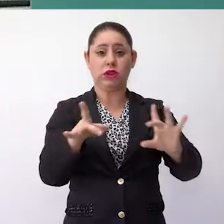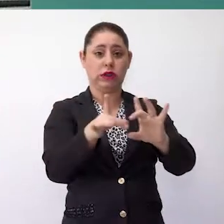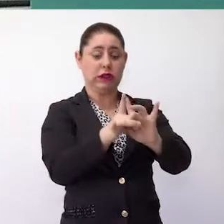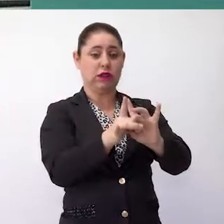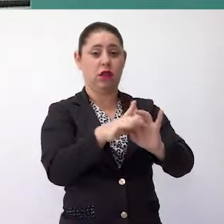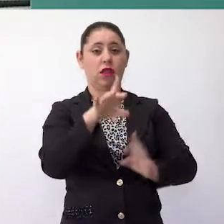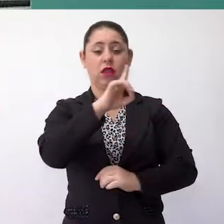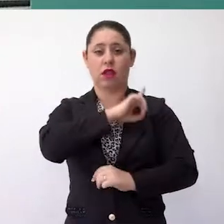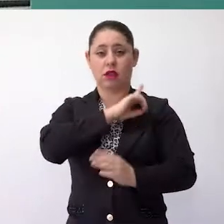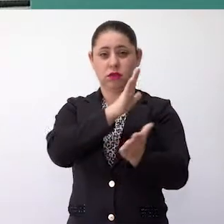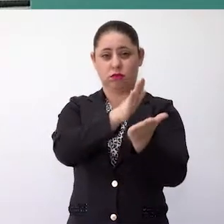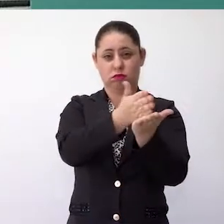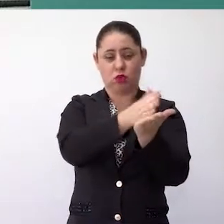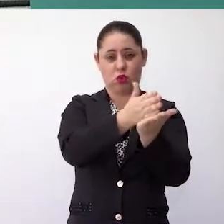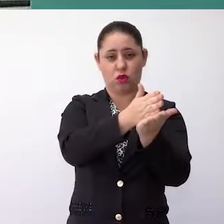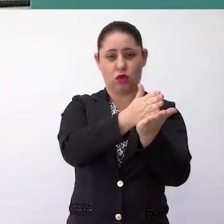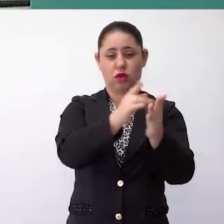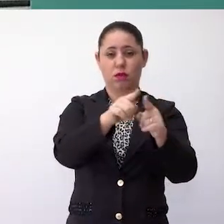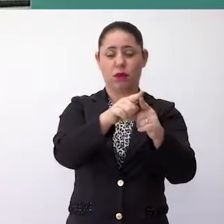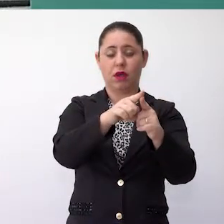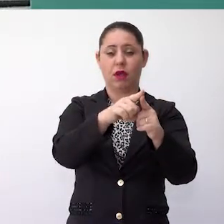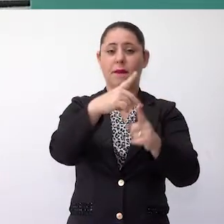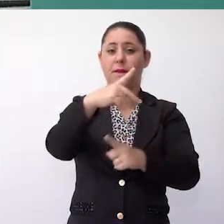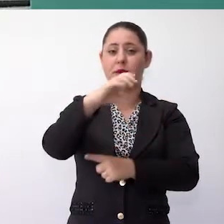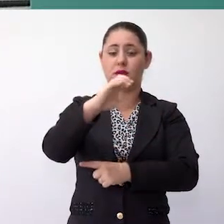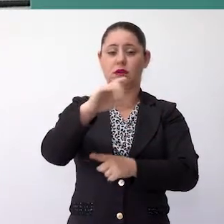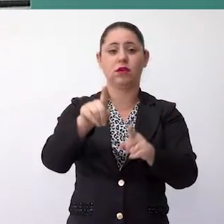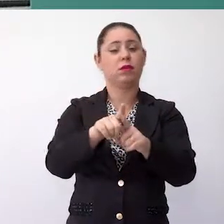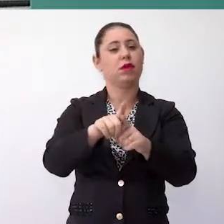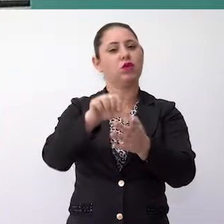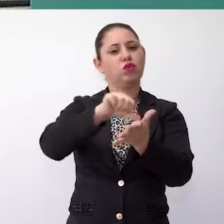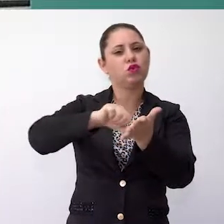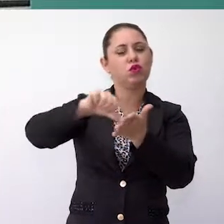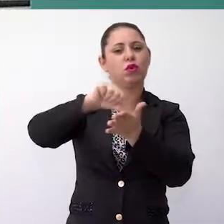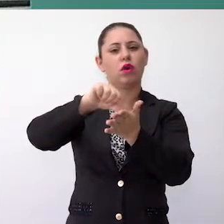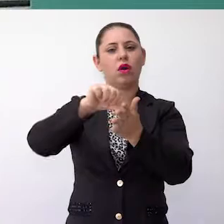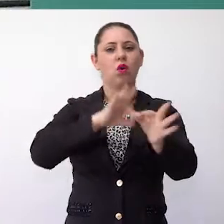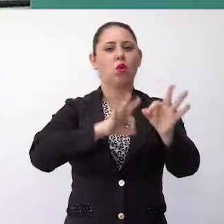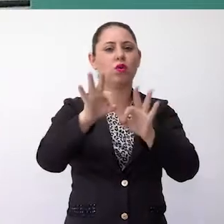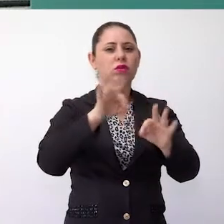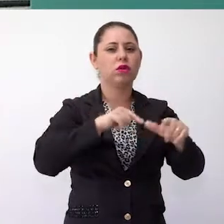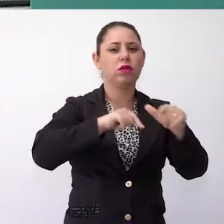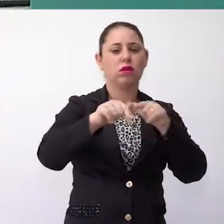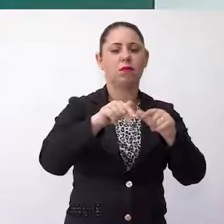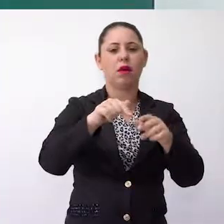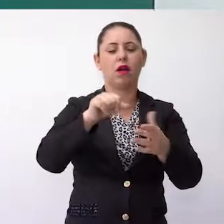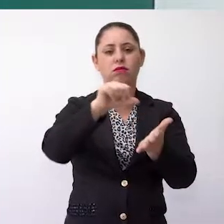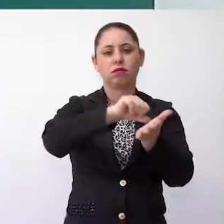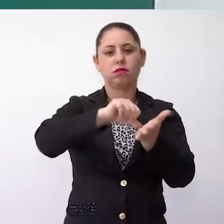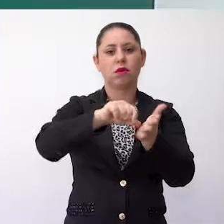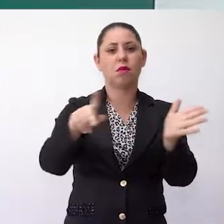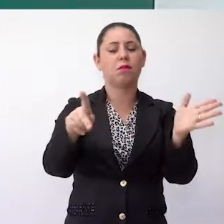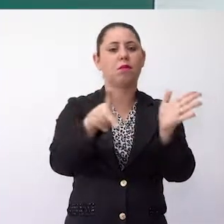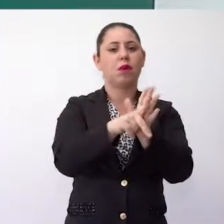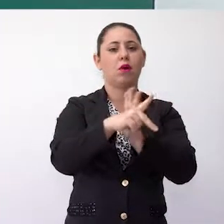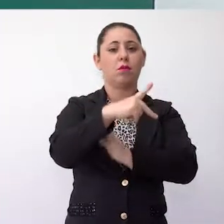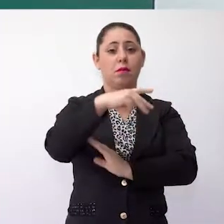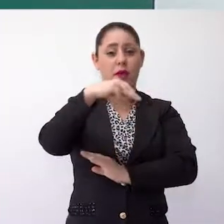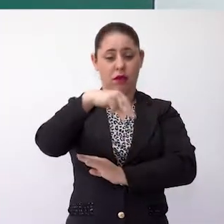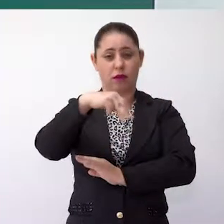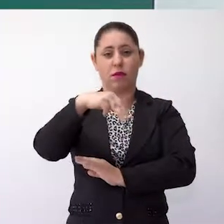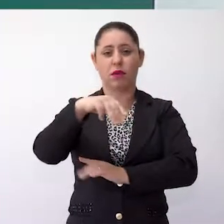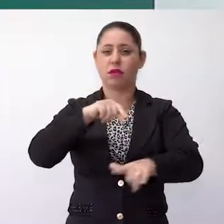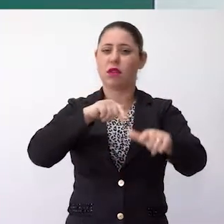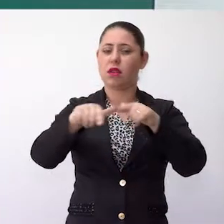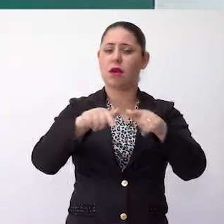delegacia de fronteira composta por policiais civis e o Departamento de Operações de Fronteira composto por policiais militares, que fazem